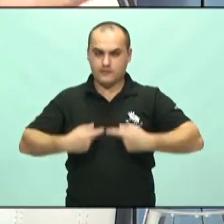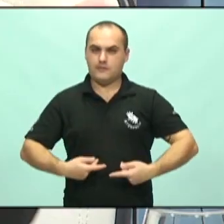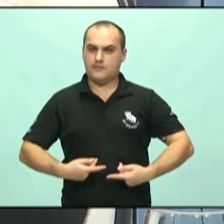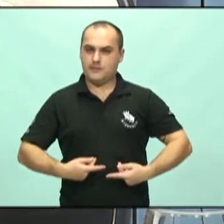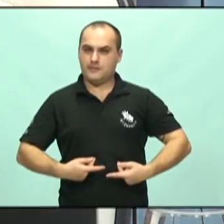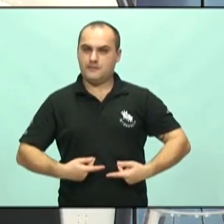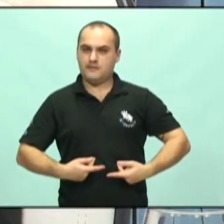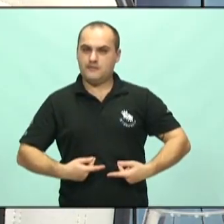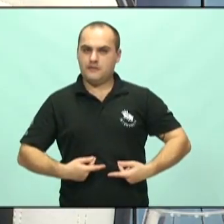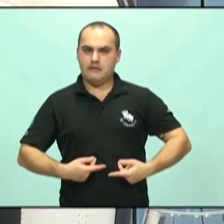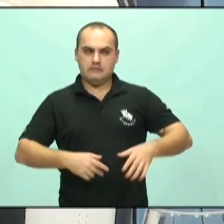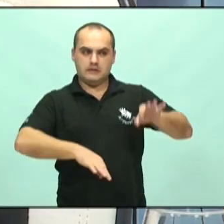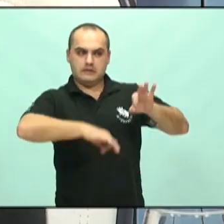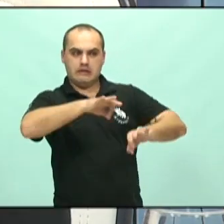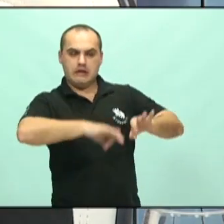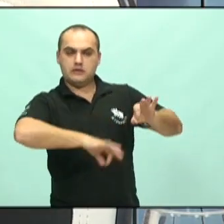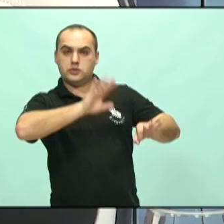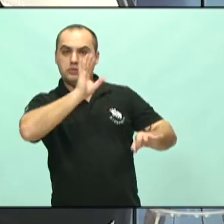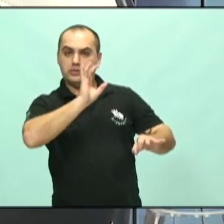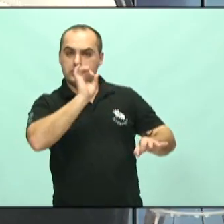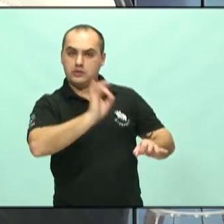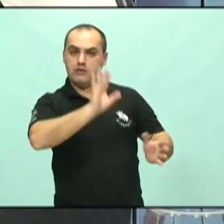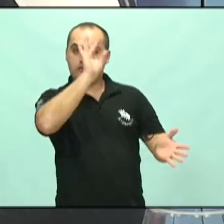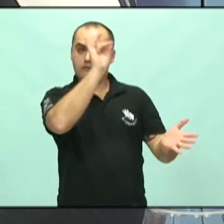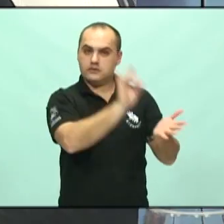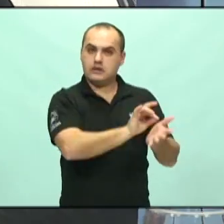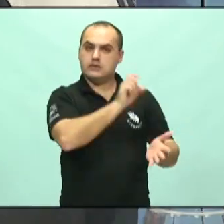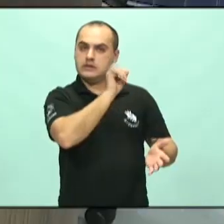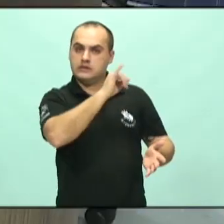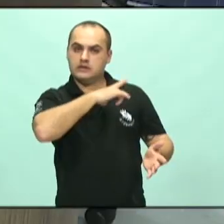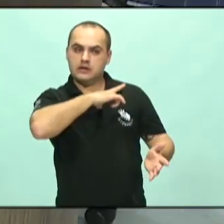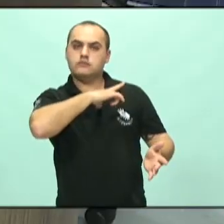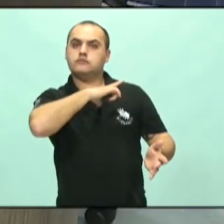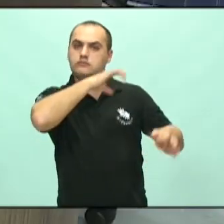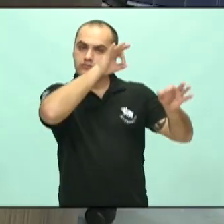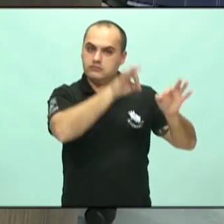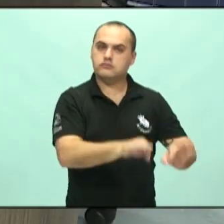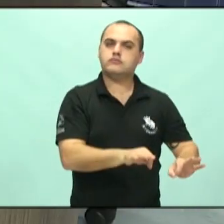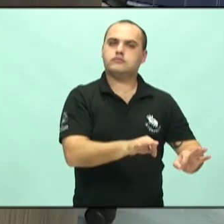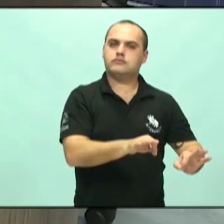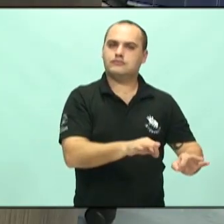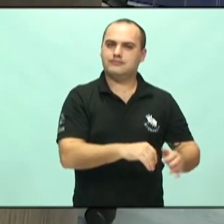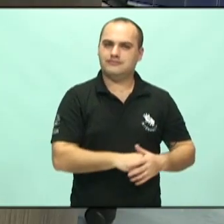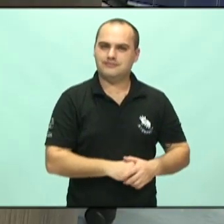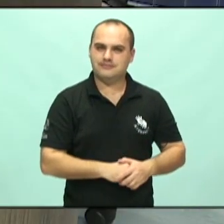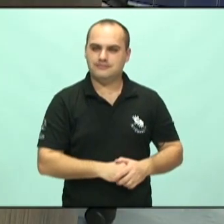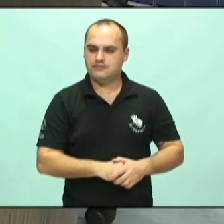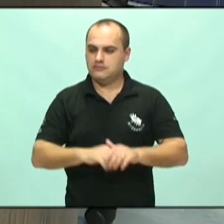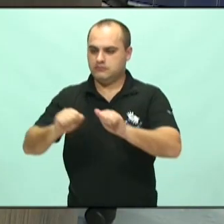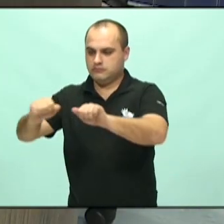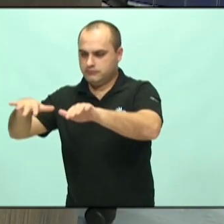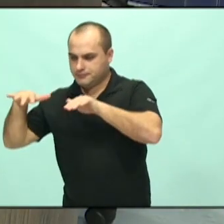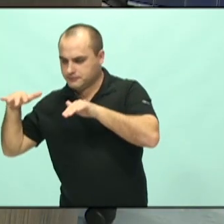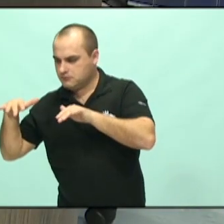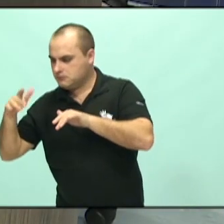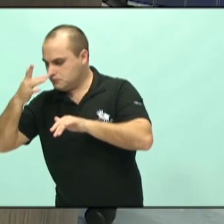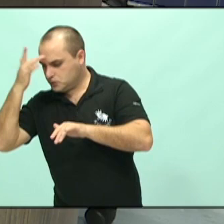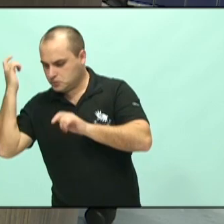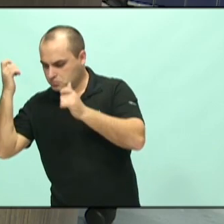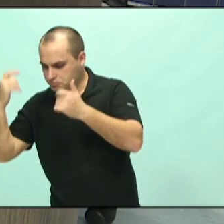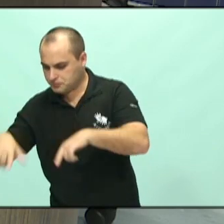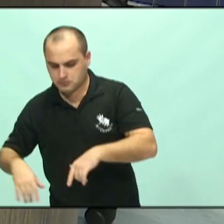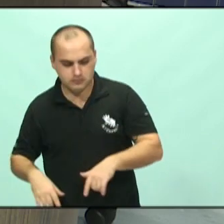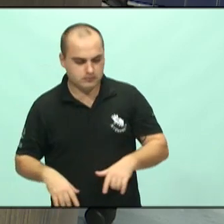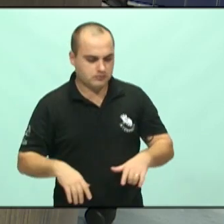houver esse encontro, assim. Enquanto é só o espetáculo, é um objeto artístico. Enquanto está lá só a plateia, é só uma plateia. O